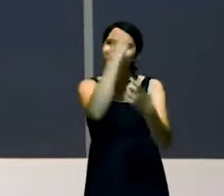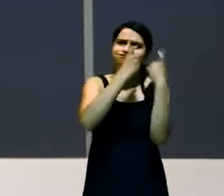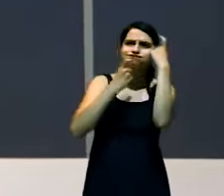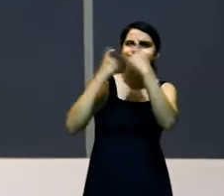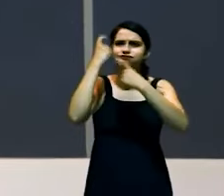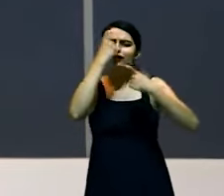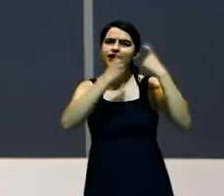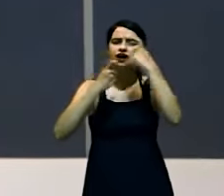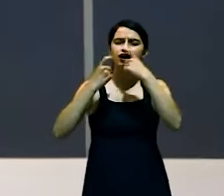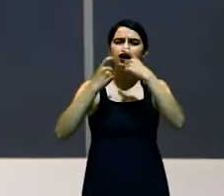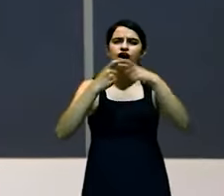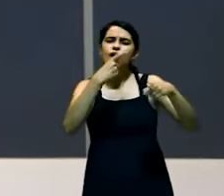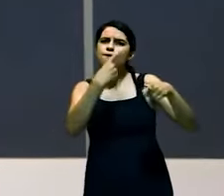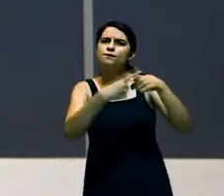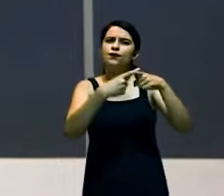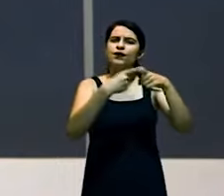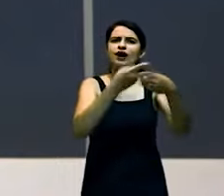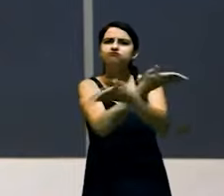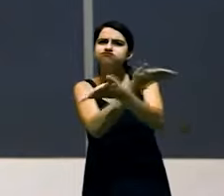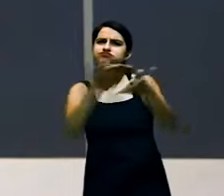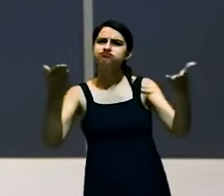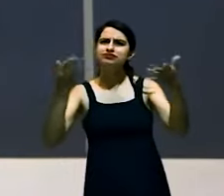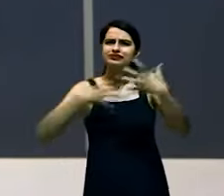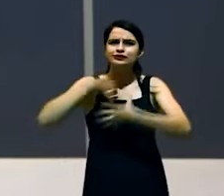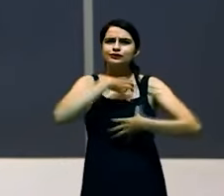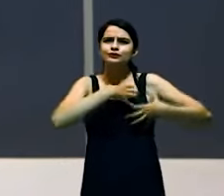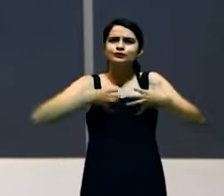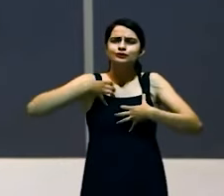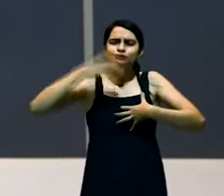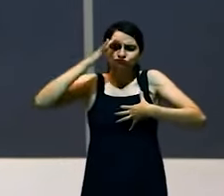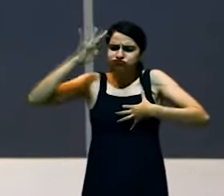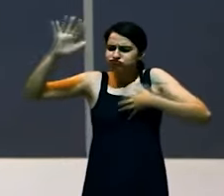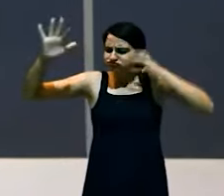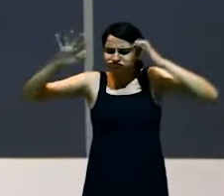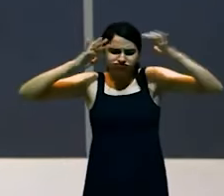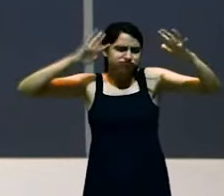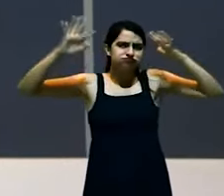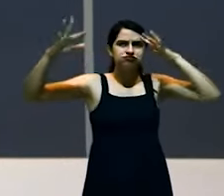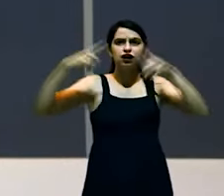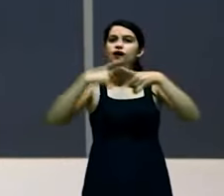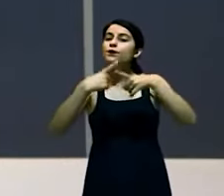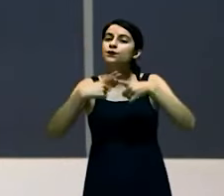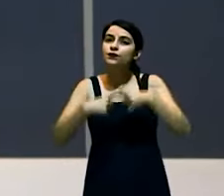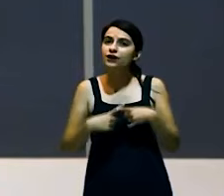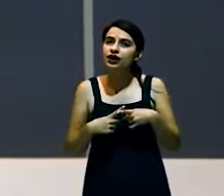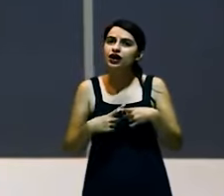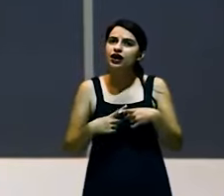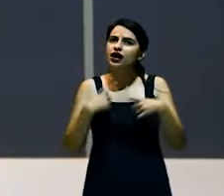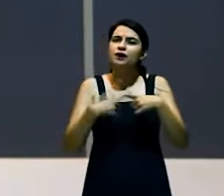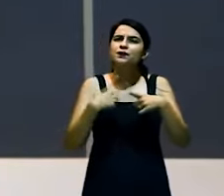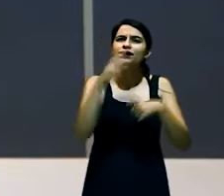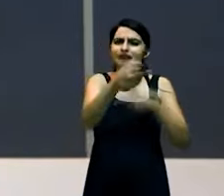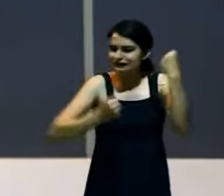Por que que você está preocupado? Por que que você está ansioso? Por que essa tensão? Por que esse